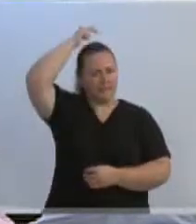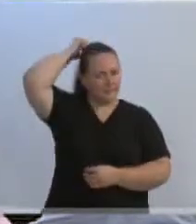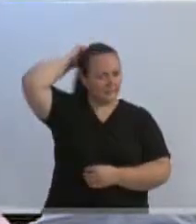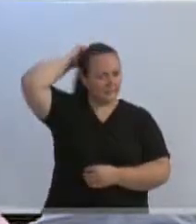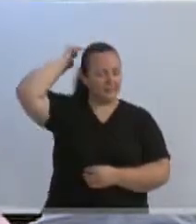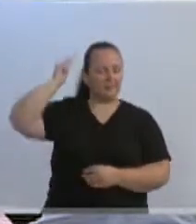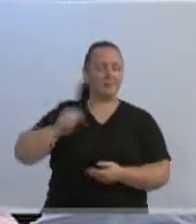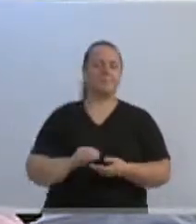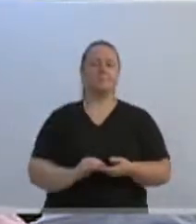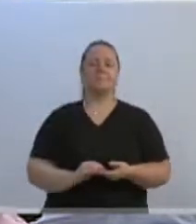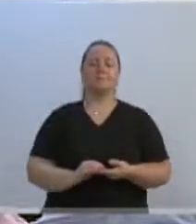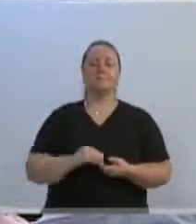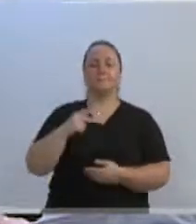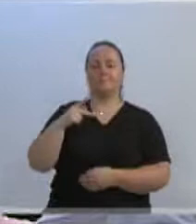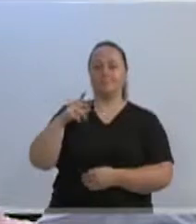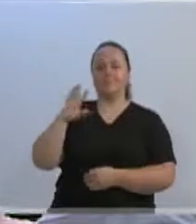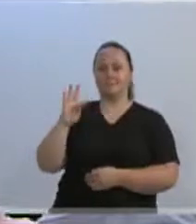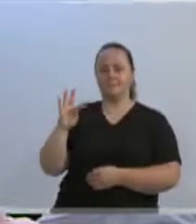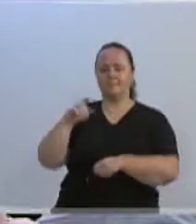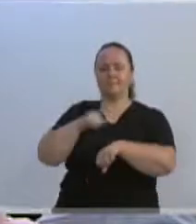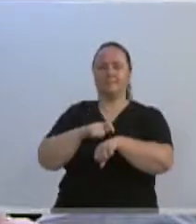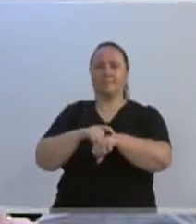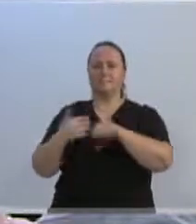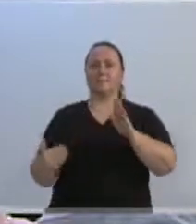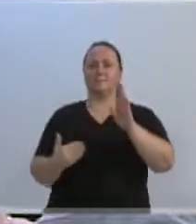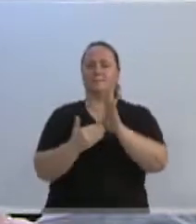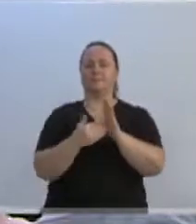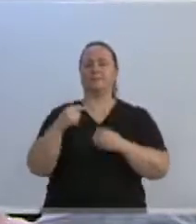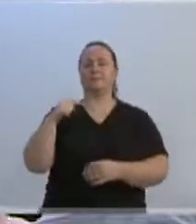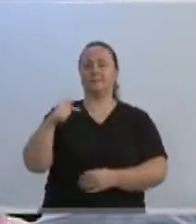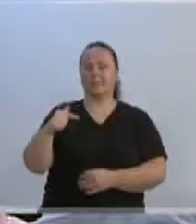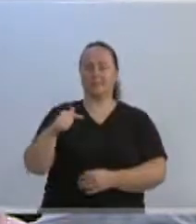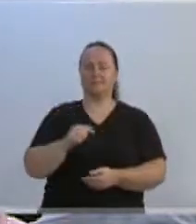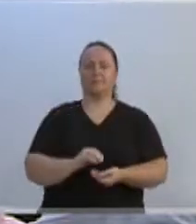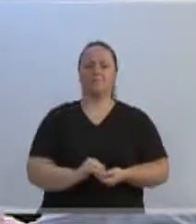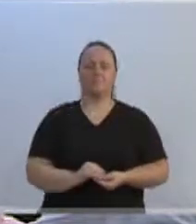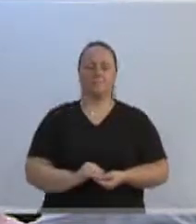do pt com o tempo de 17 minutos